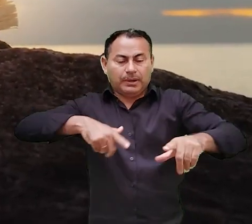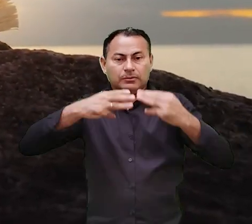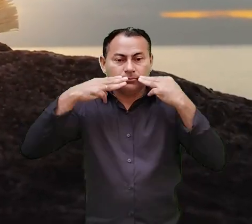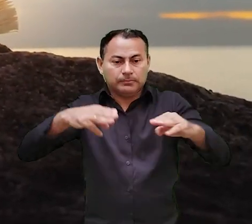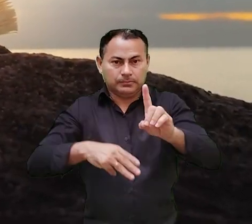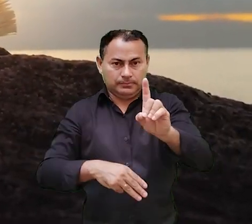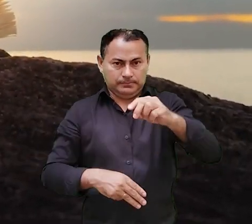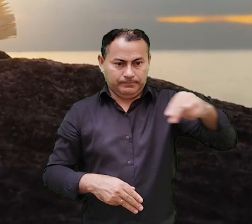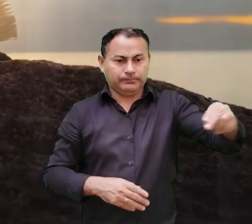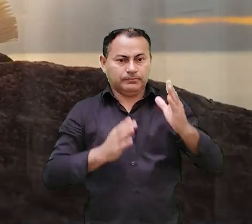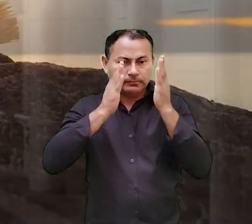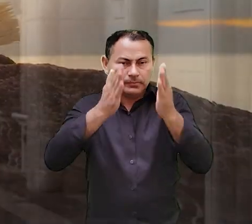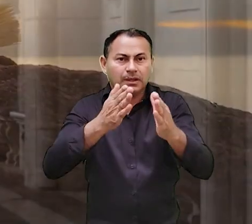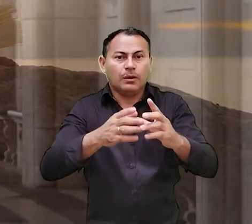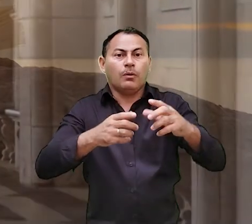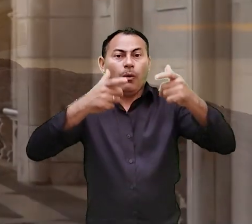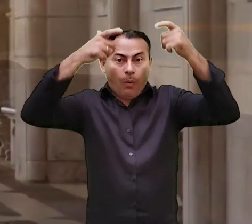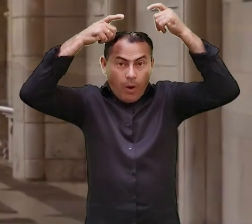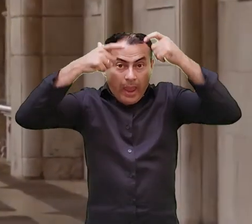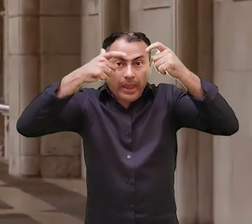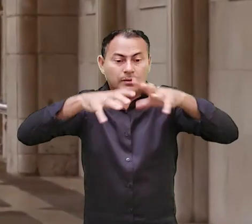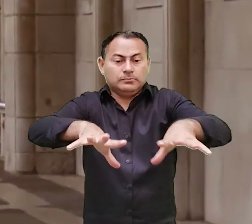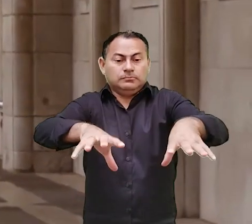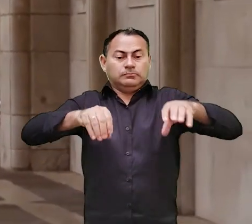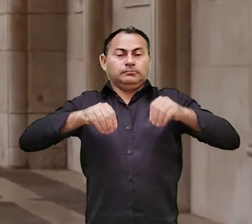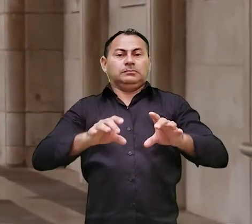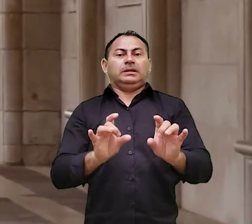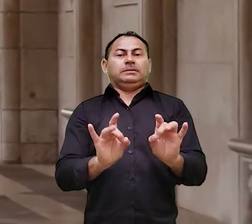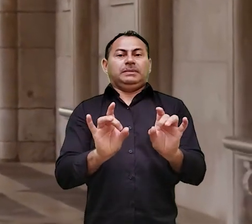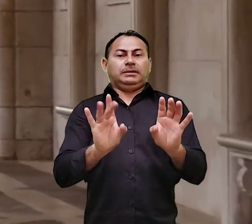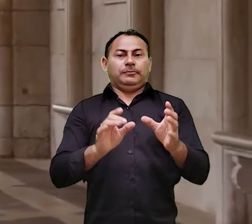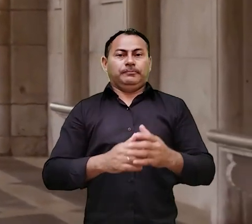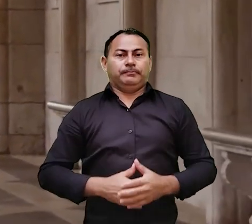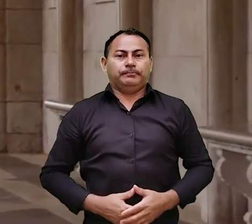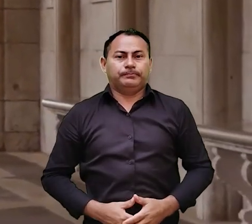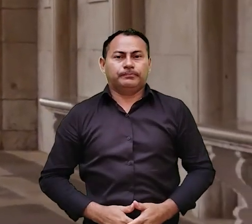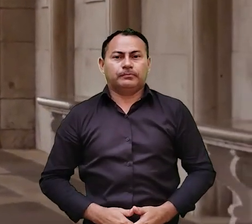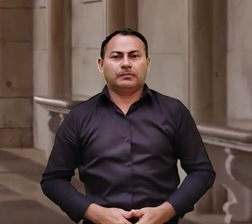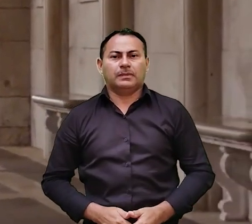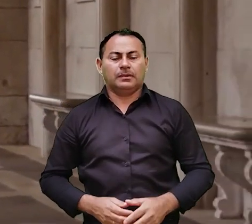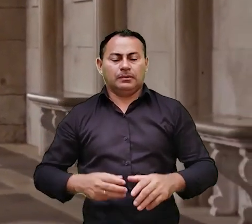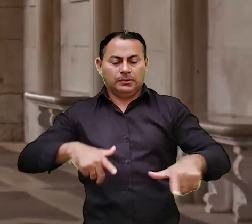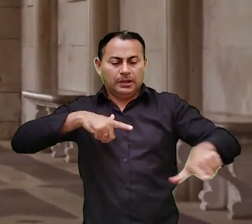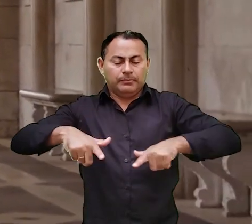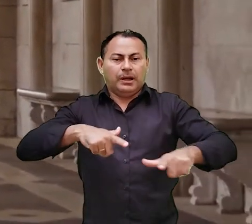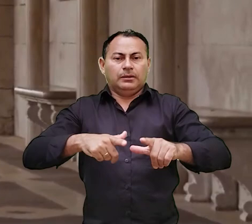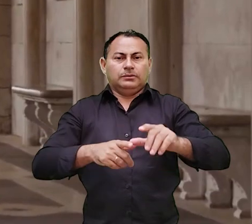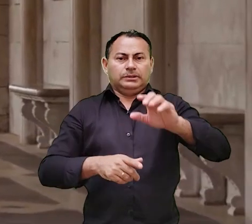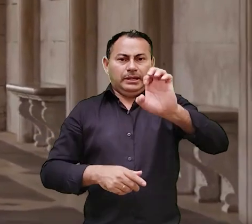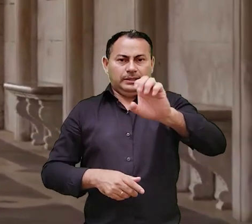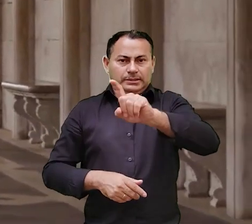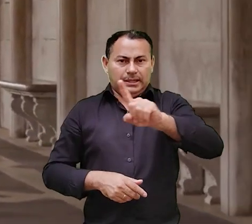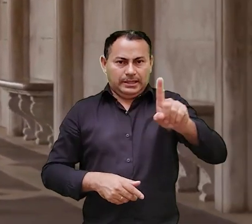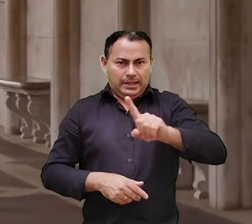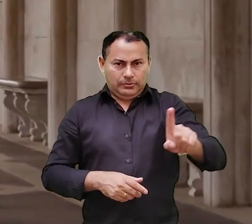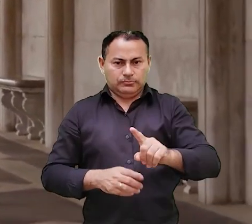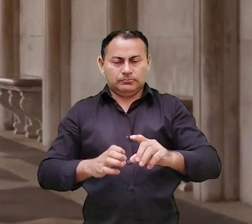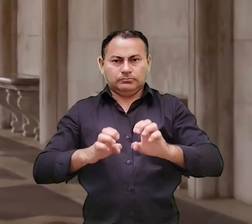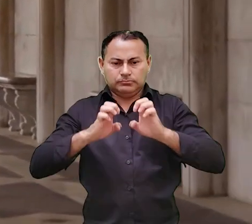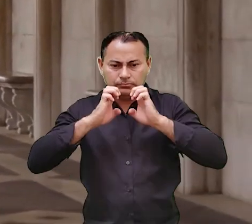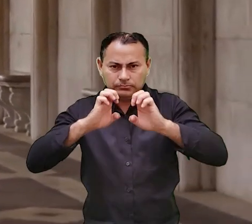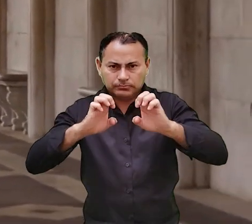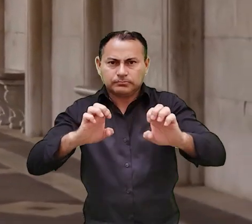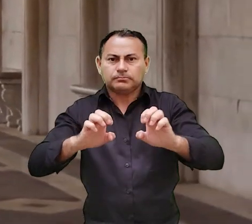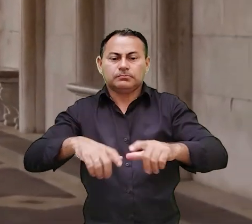de Daniel, voltado aos reis em palácio, era muito especial. O ministério de